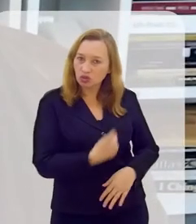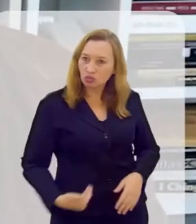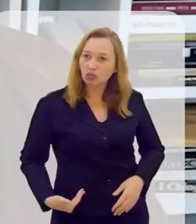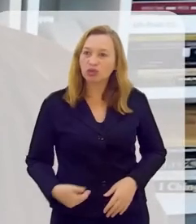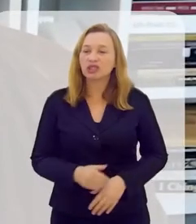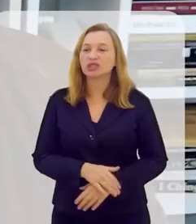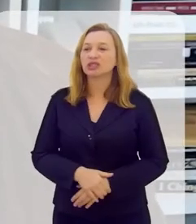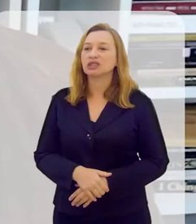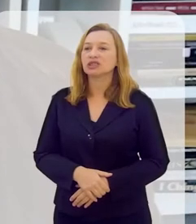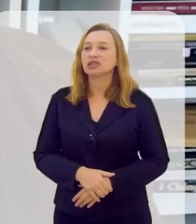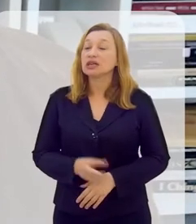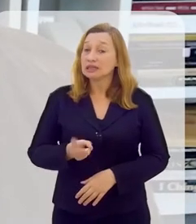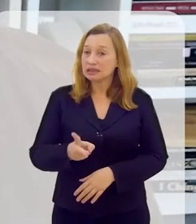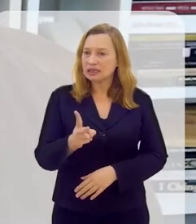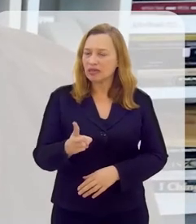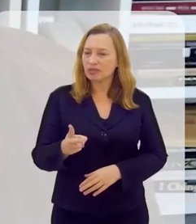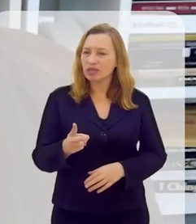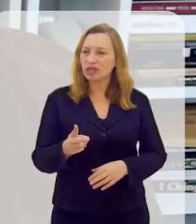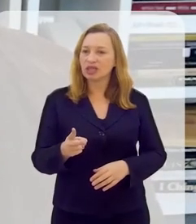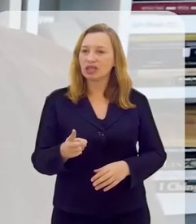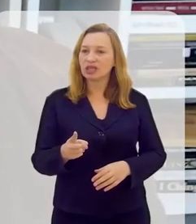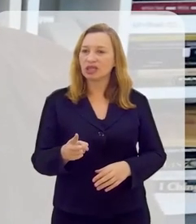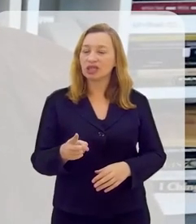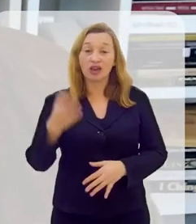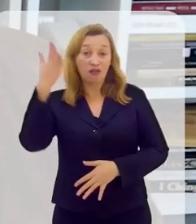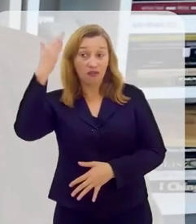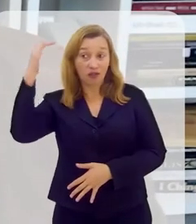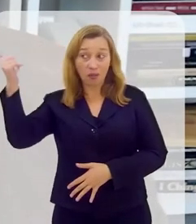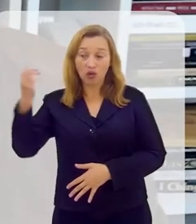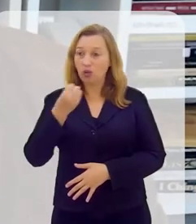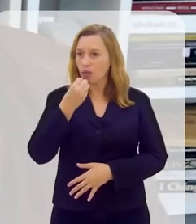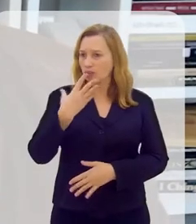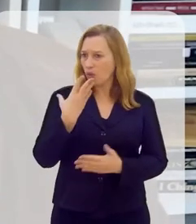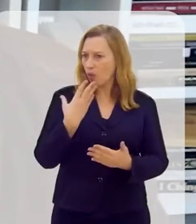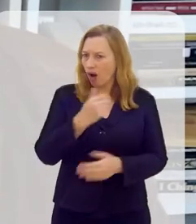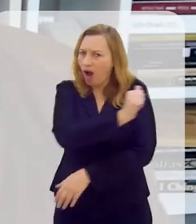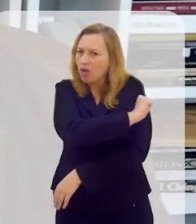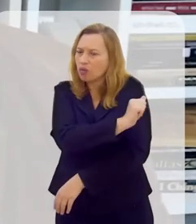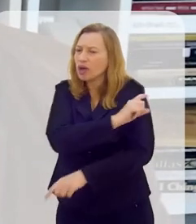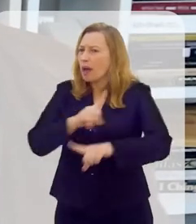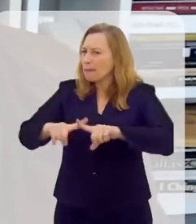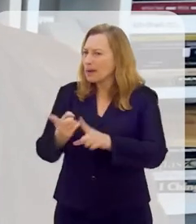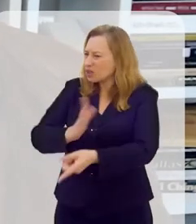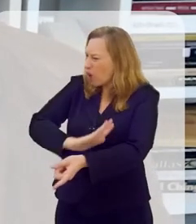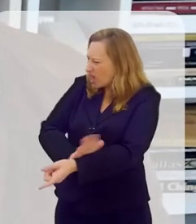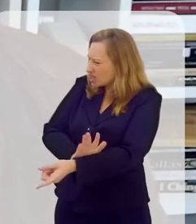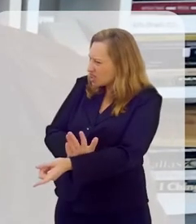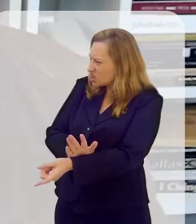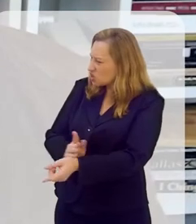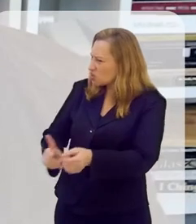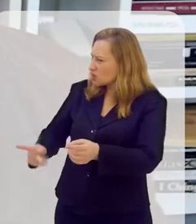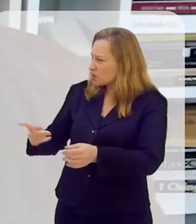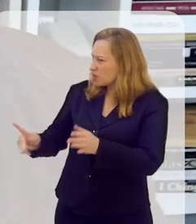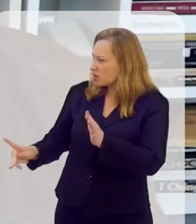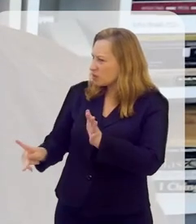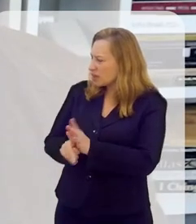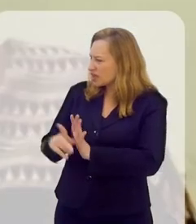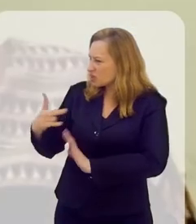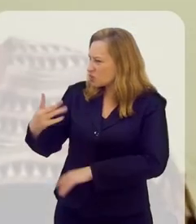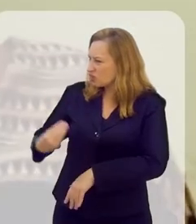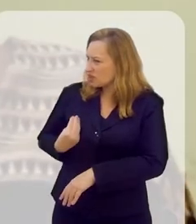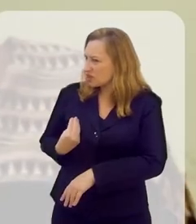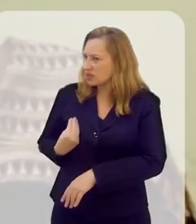públicas e sempre se destacou como uma boa aluna, mas o racismo de alguma forma se fazia presente na